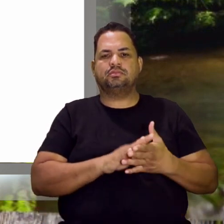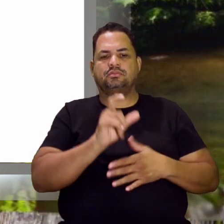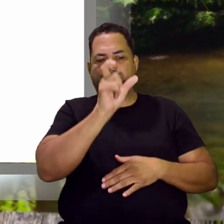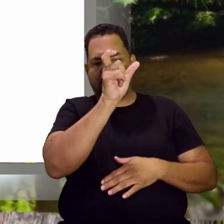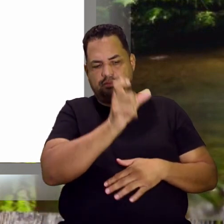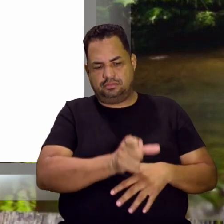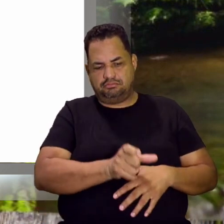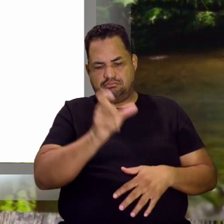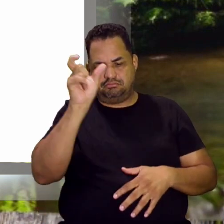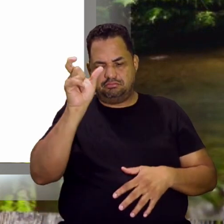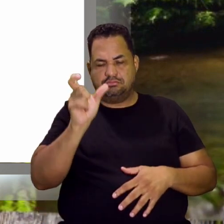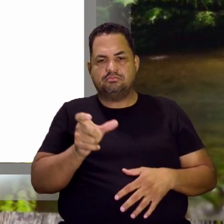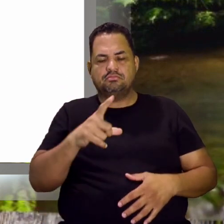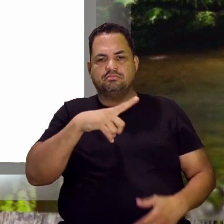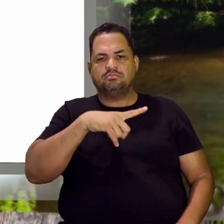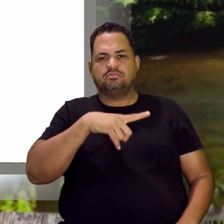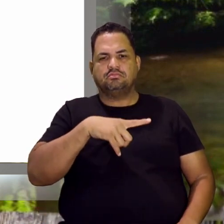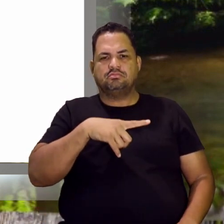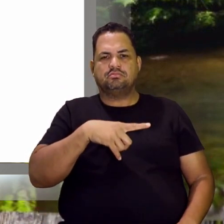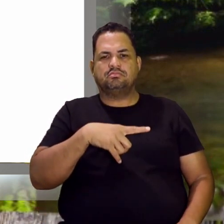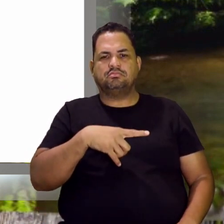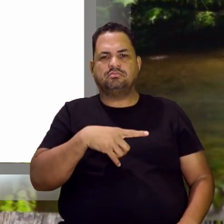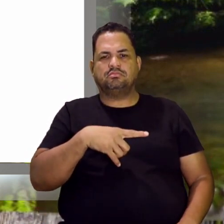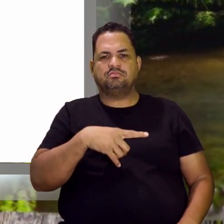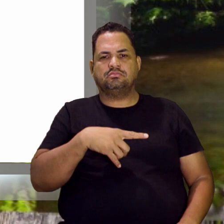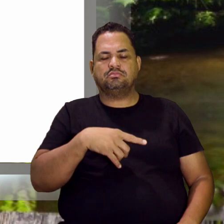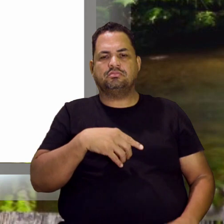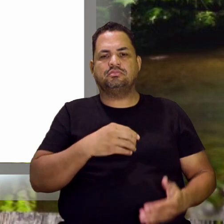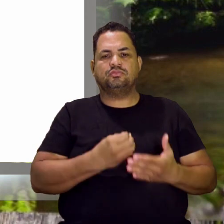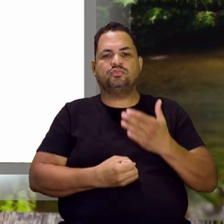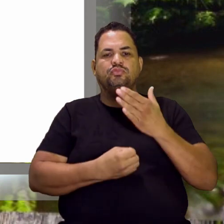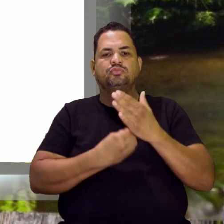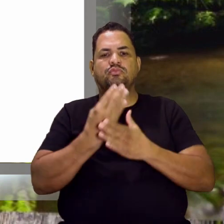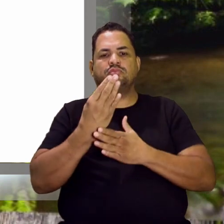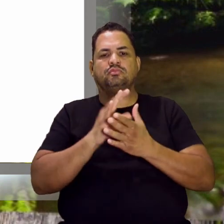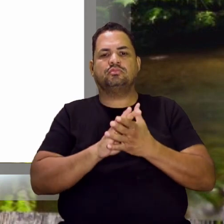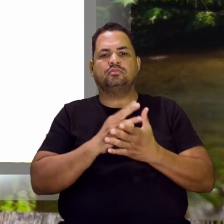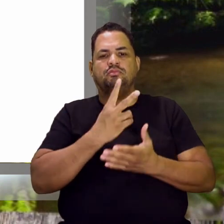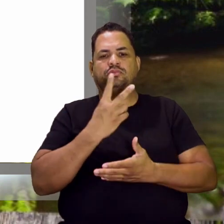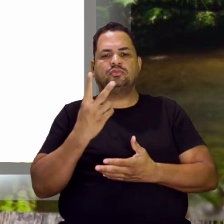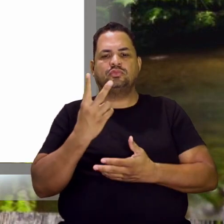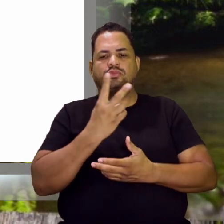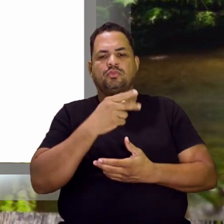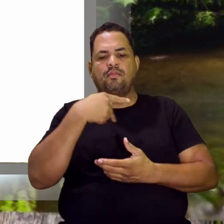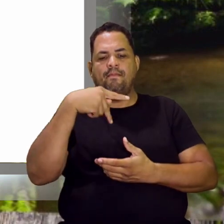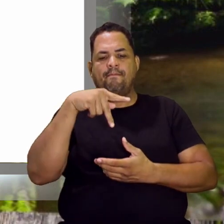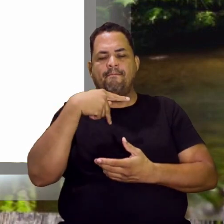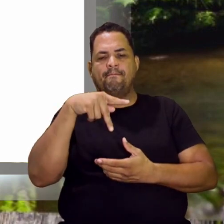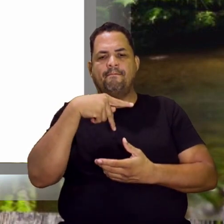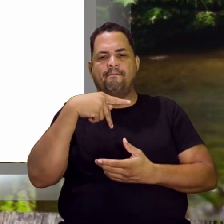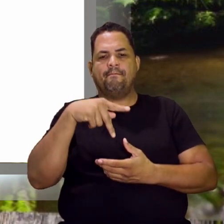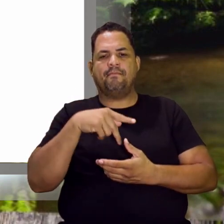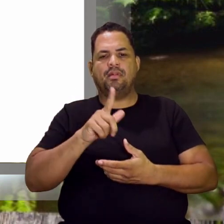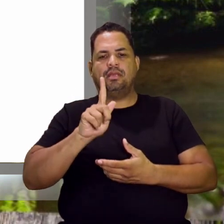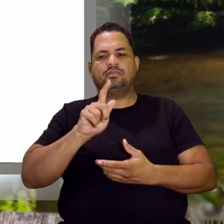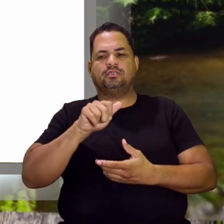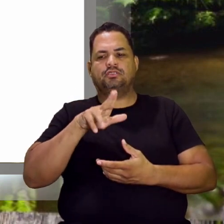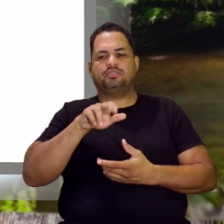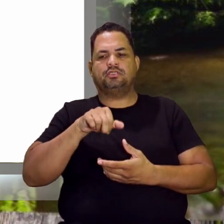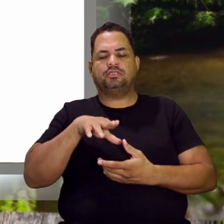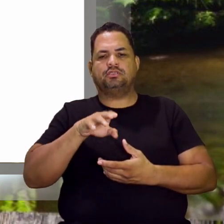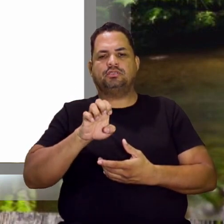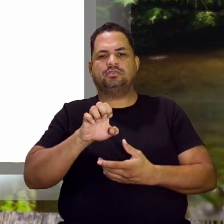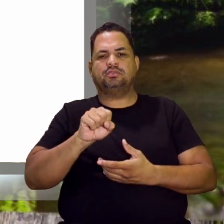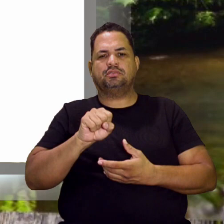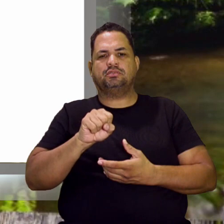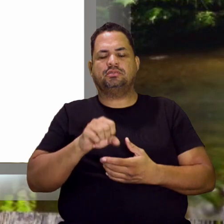Toda característica presente no indivíduo é proveniente de um par de genes, que ele chamava de par de fatores, ele não sabia